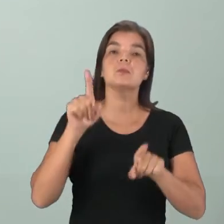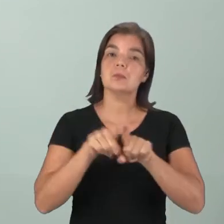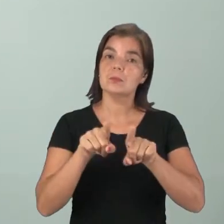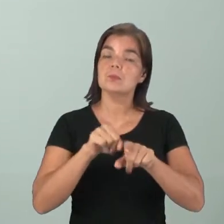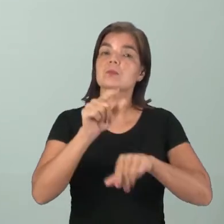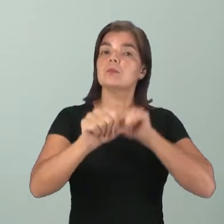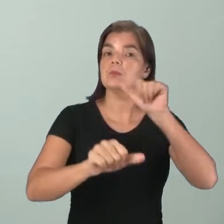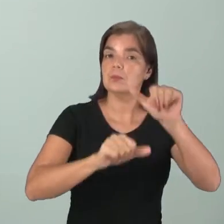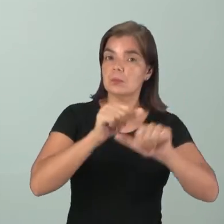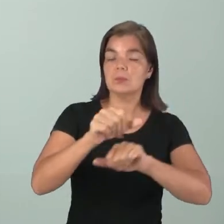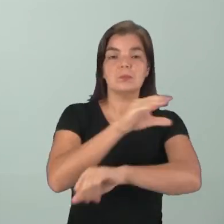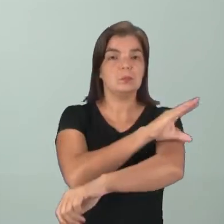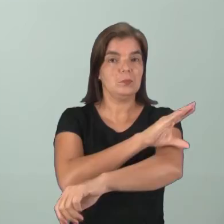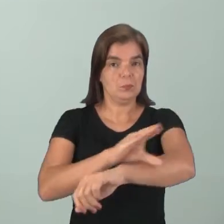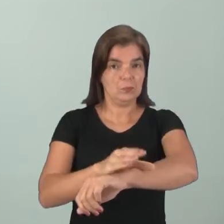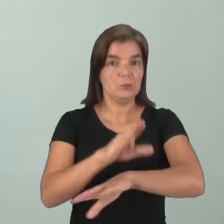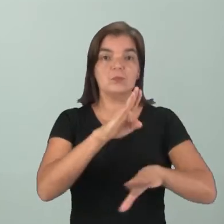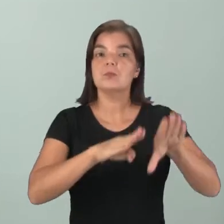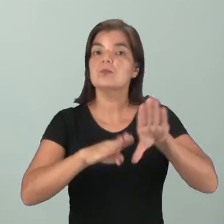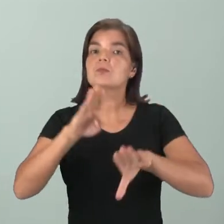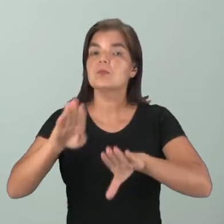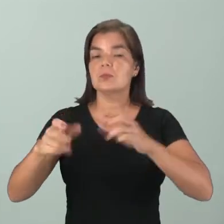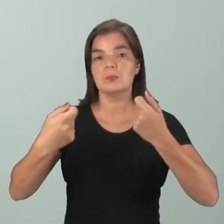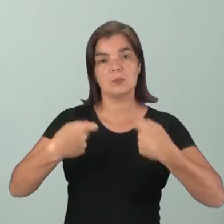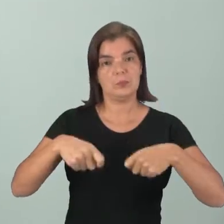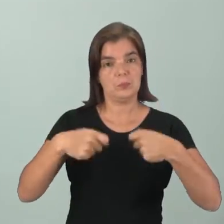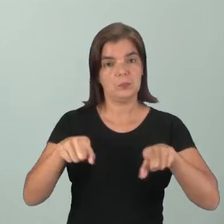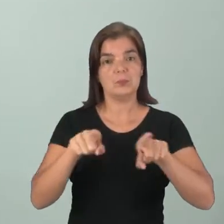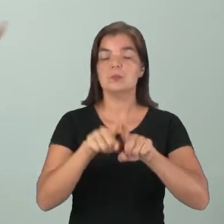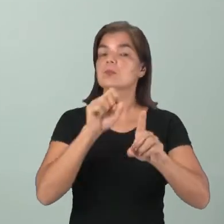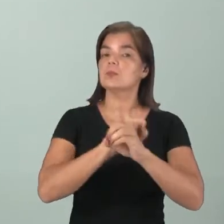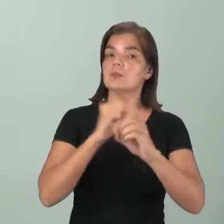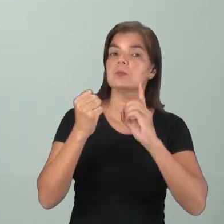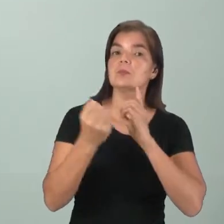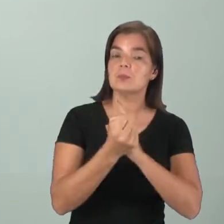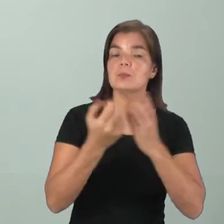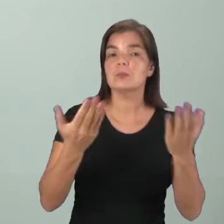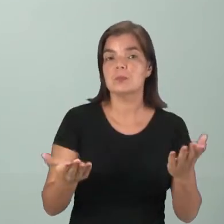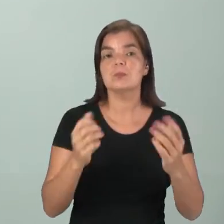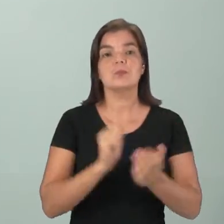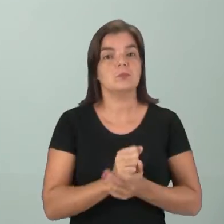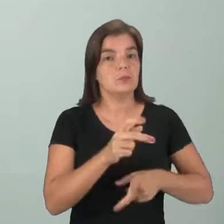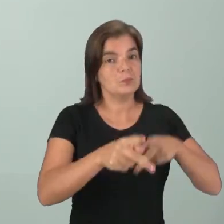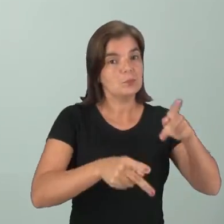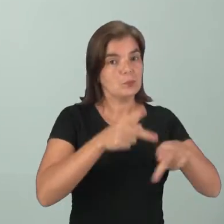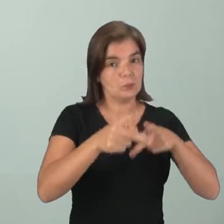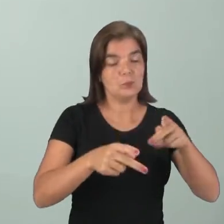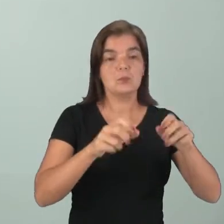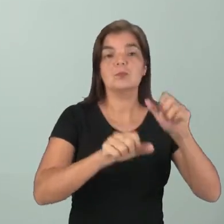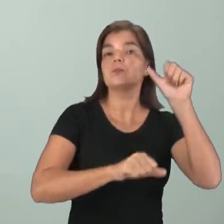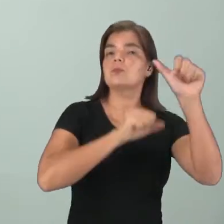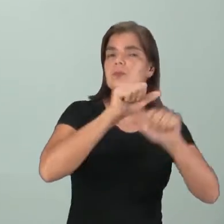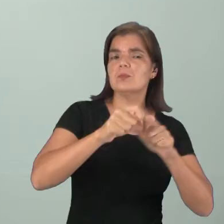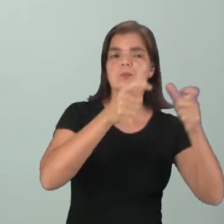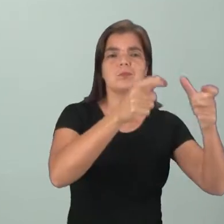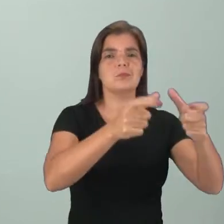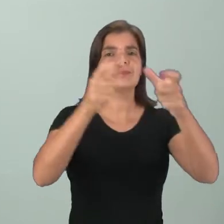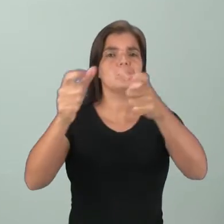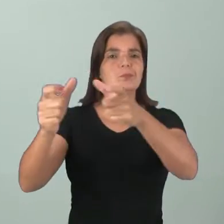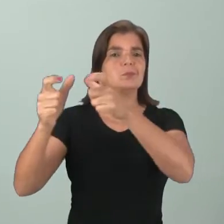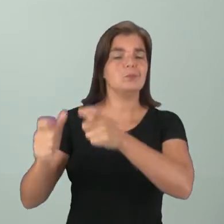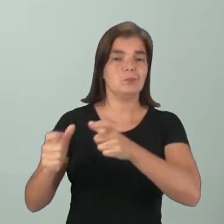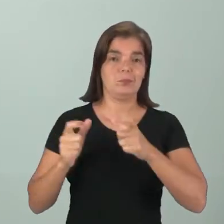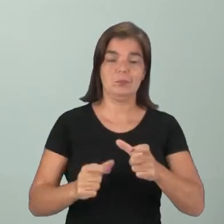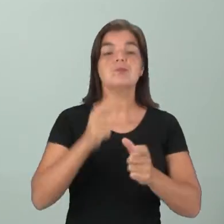importante para a gente entender essa modificação da cultura de acordo com a necessidade social, certo? Então eram povos